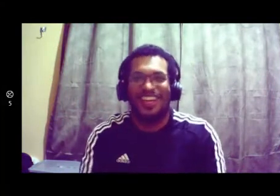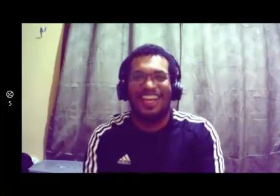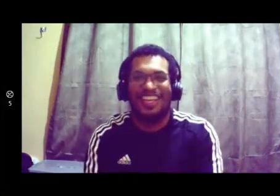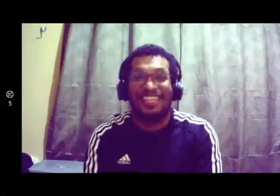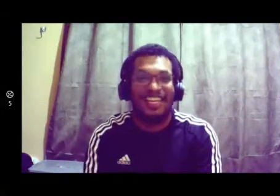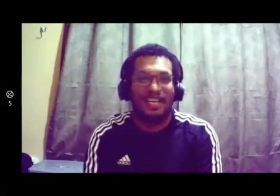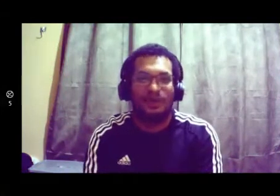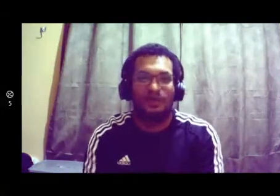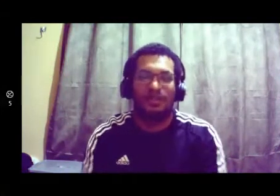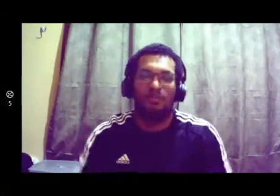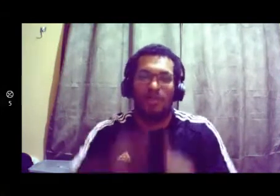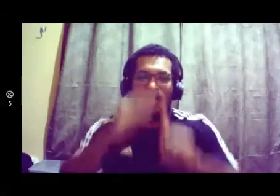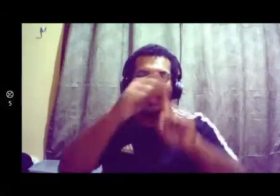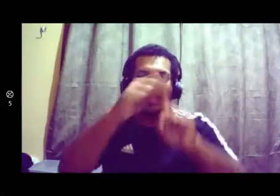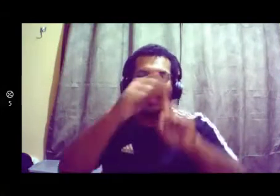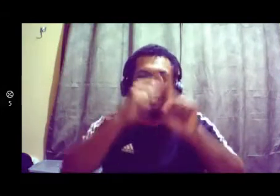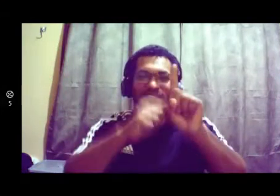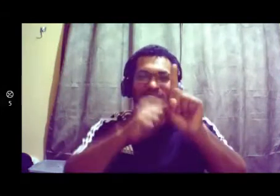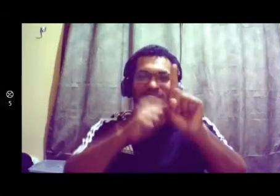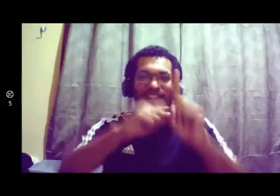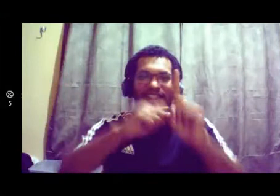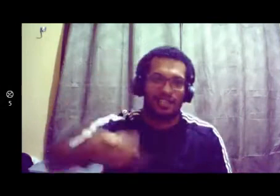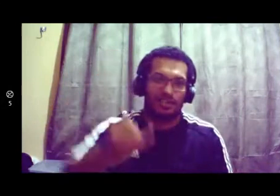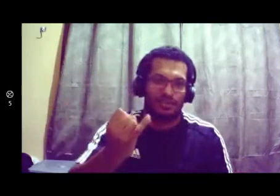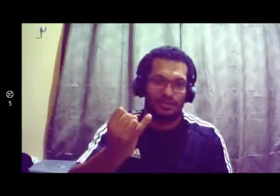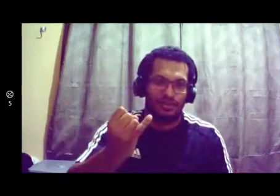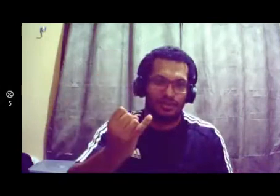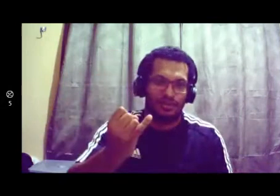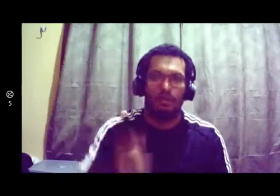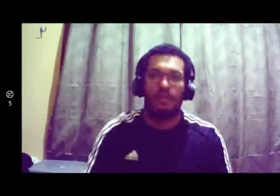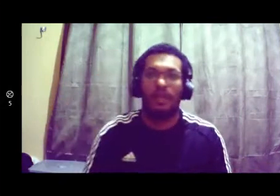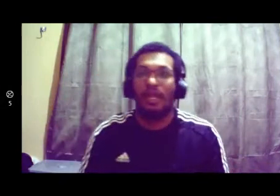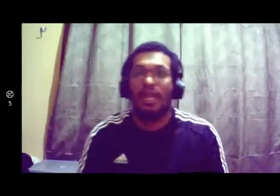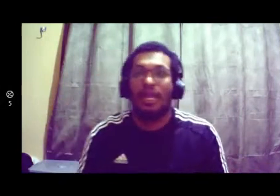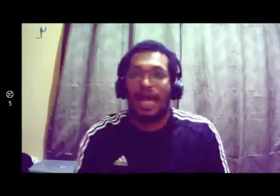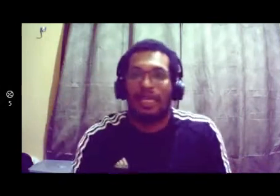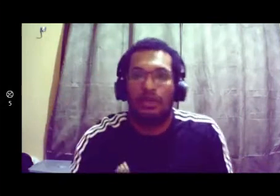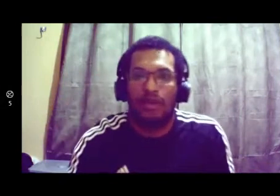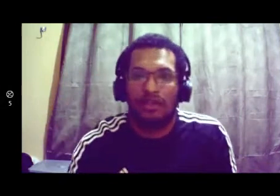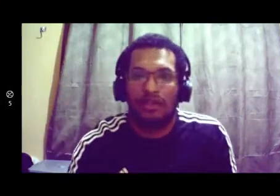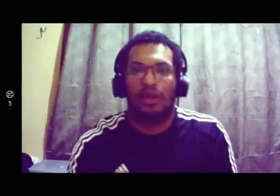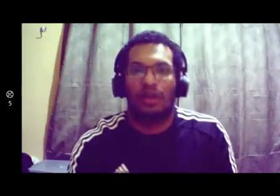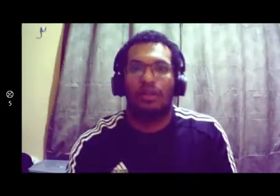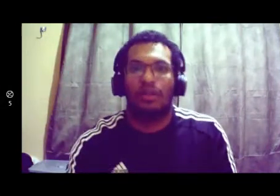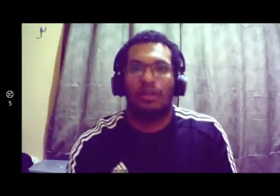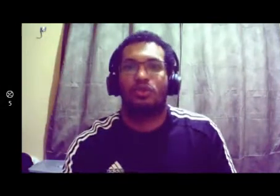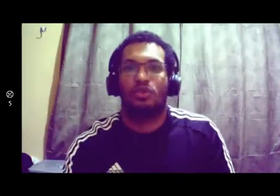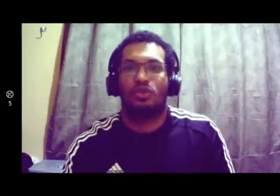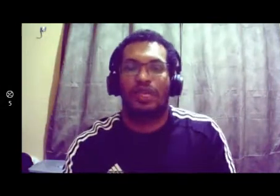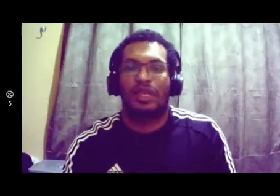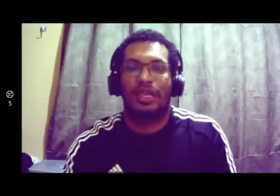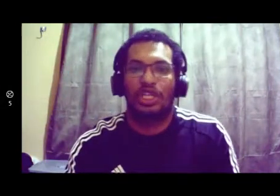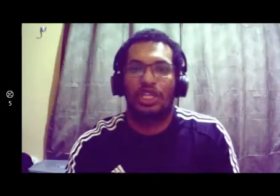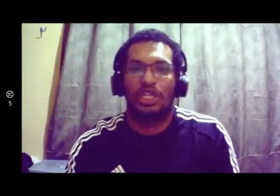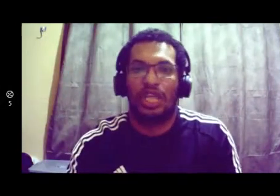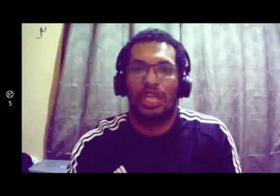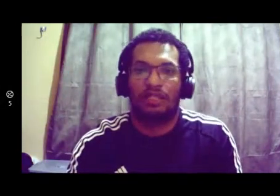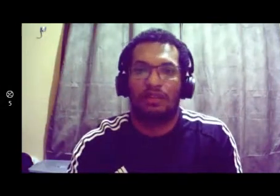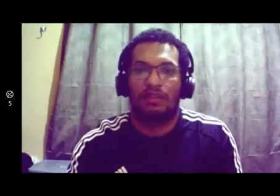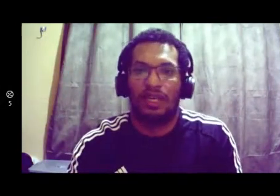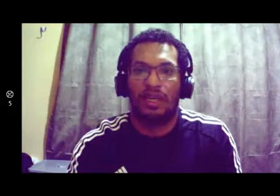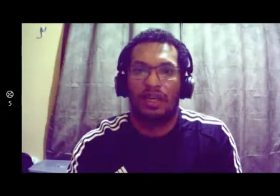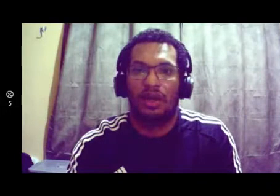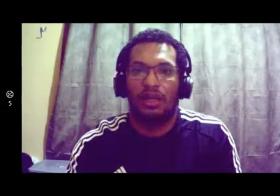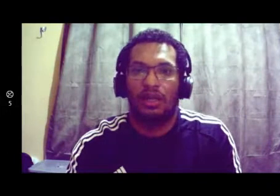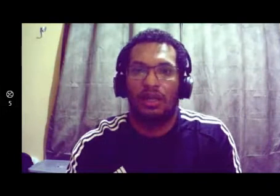Nacional. Janeiro, então mês de janeiro, tá bom? Aqui no caso, ó, nos outros aqui que a gente tem, vocês